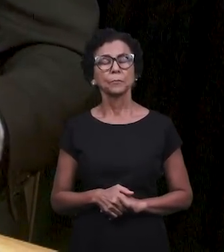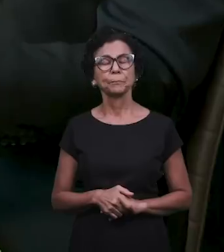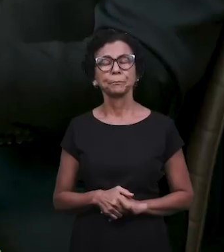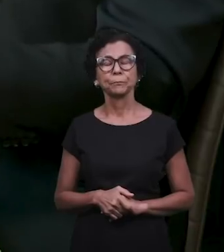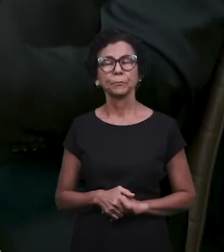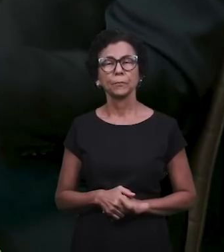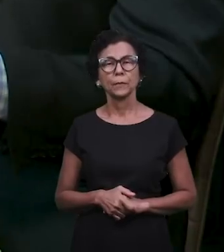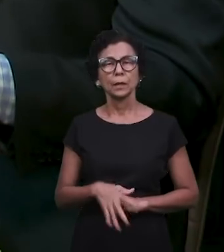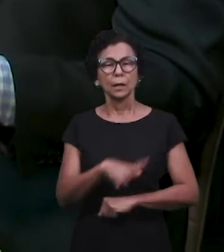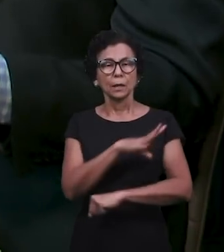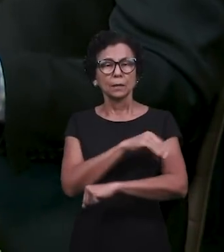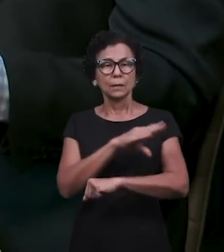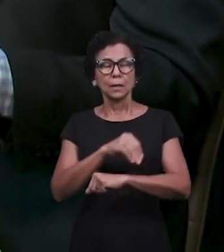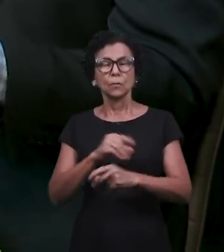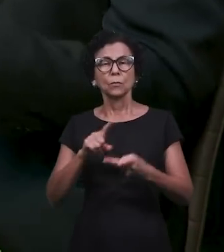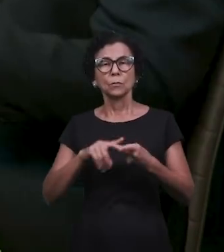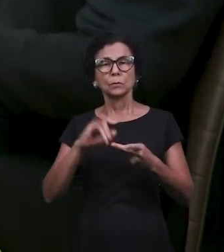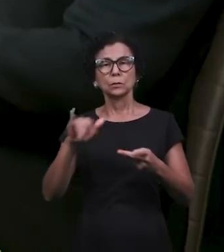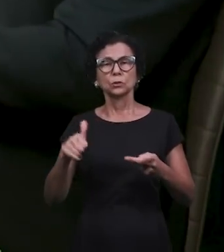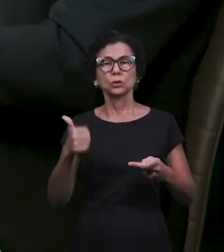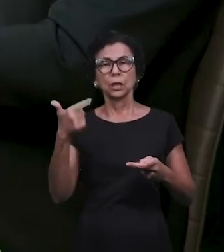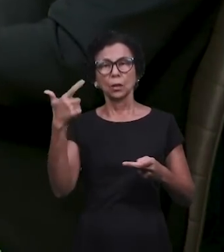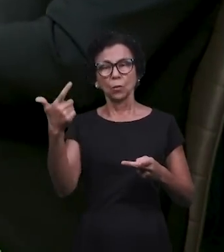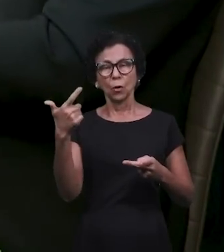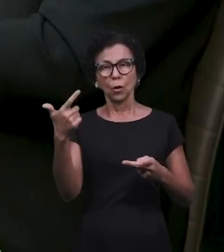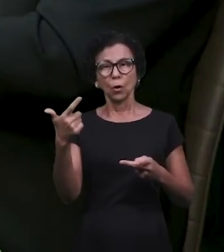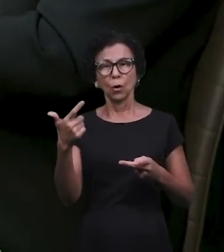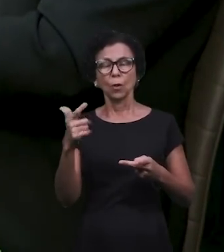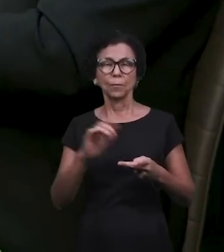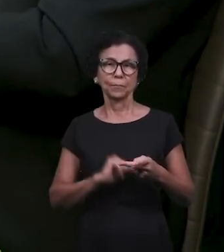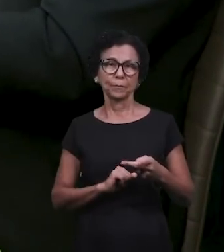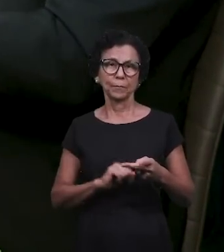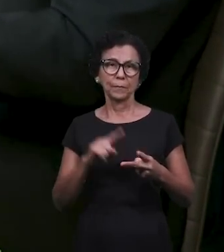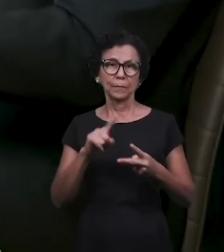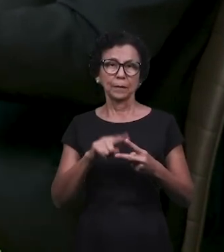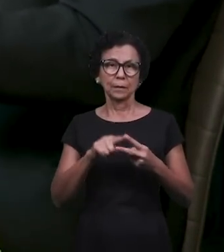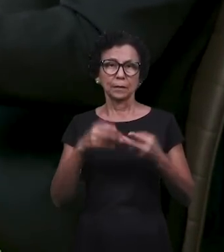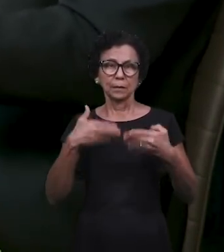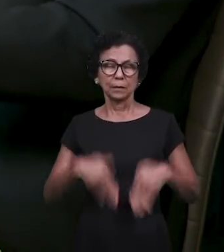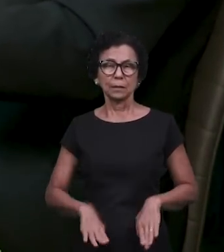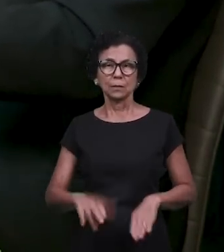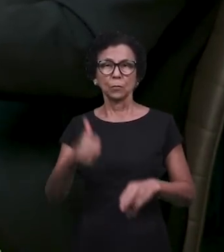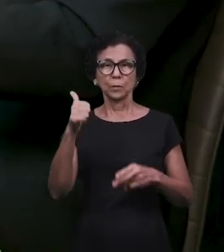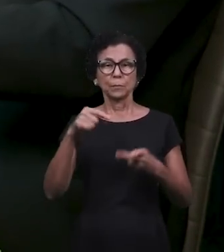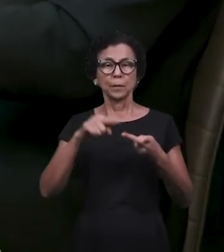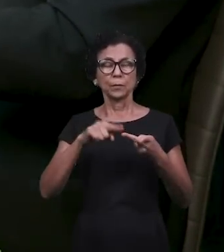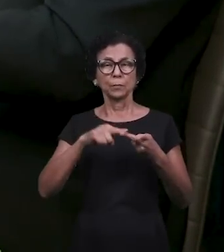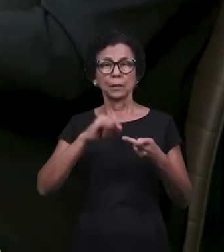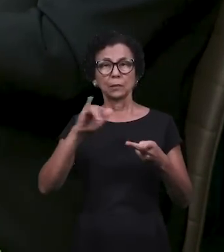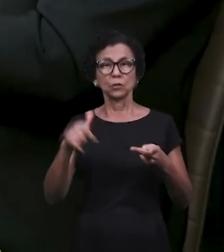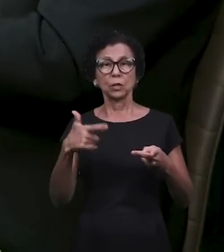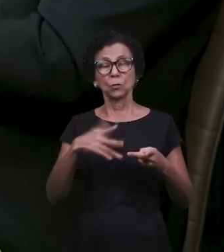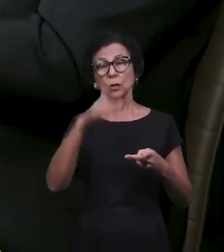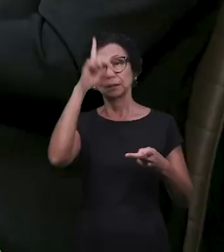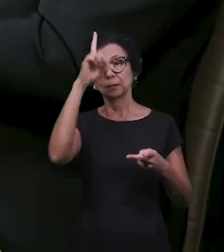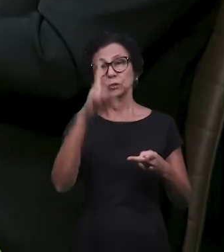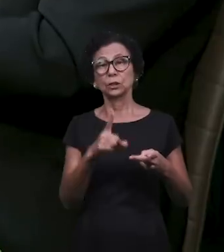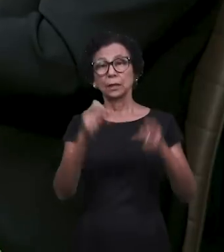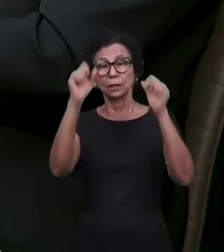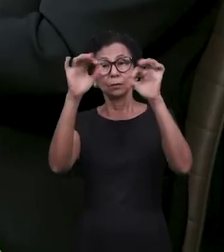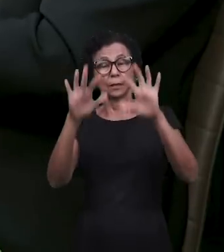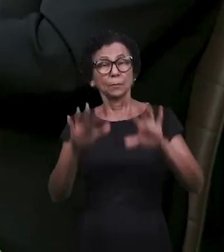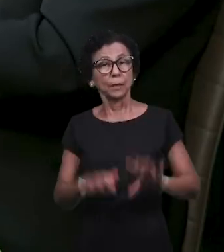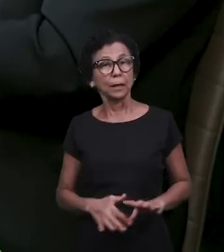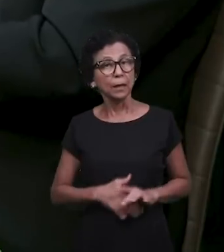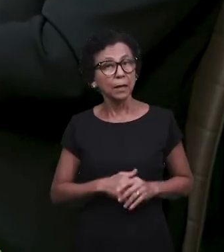vida. Glória a Deus. Mas você vai viver do milagre. Se a mão não estiver estendida para Deus, se você não estiver na dependência do Senhor,